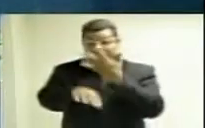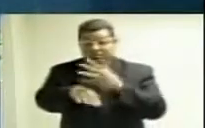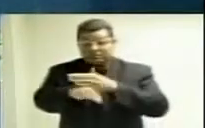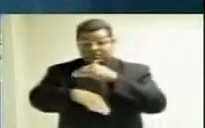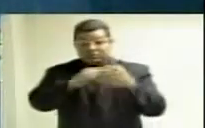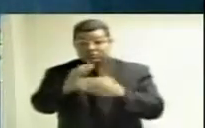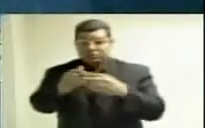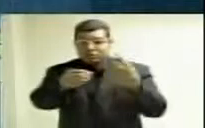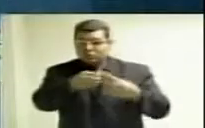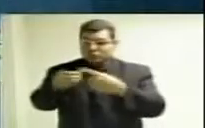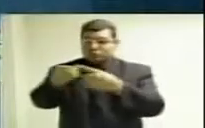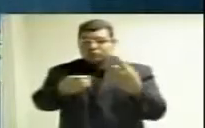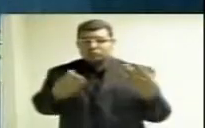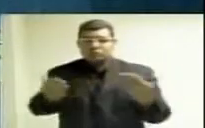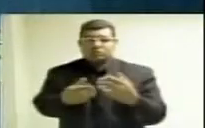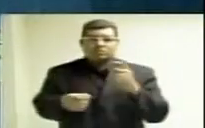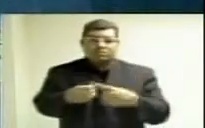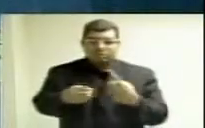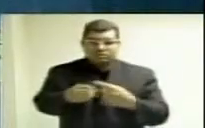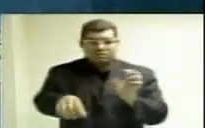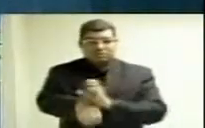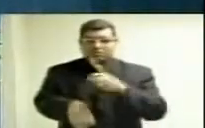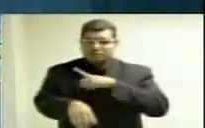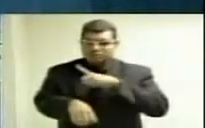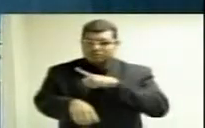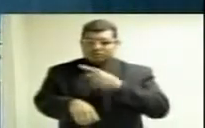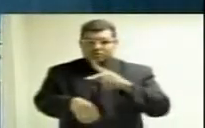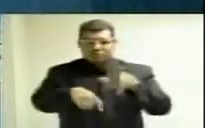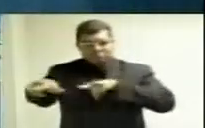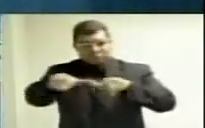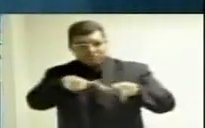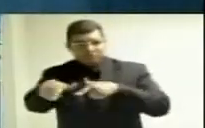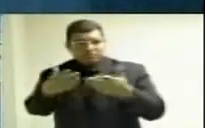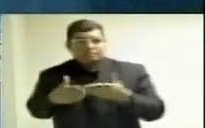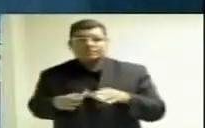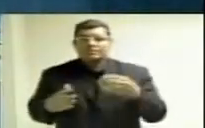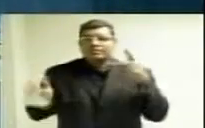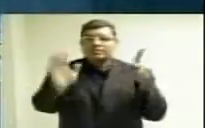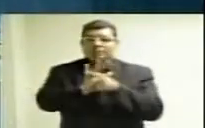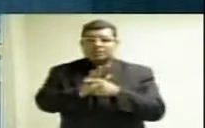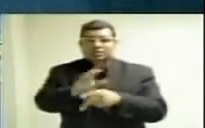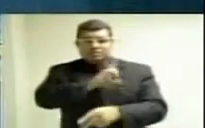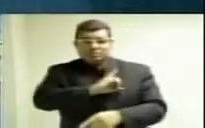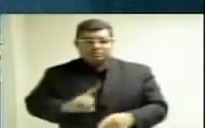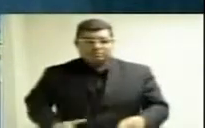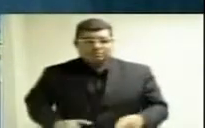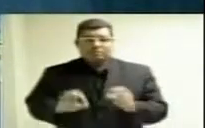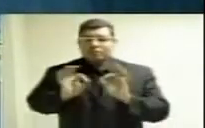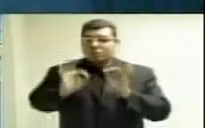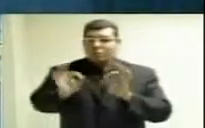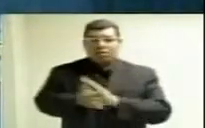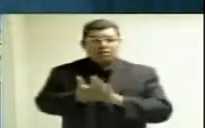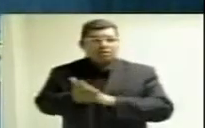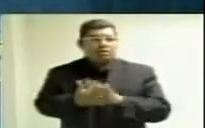Praticamente todos os municípios do interior do estado do Amazonas têm as suas carceragens nas próprias delegacias sem